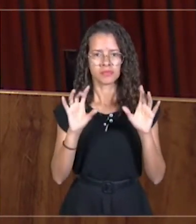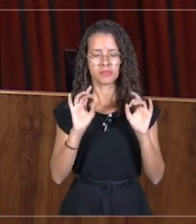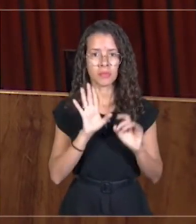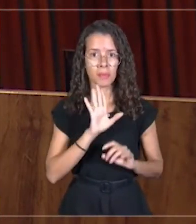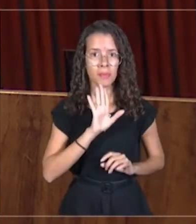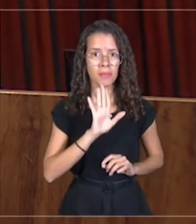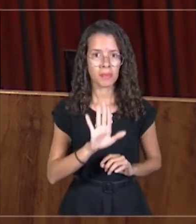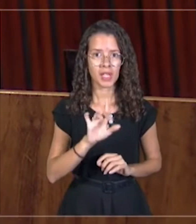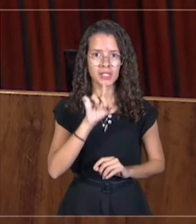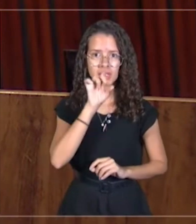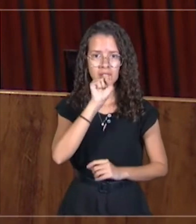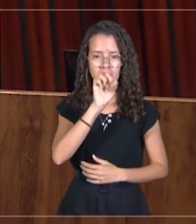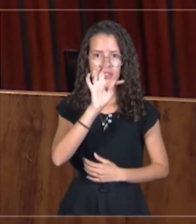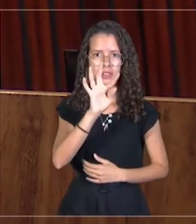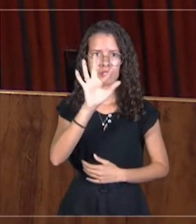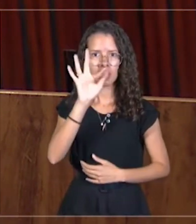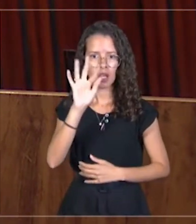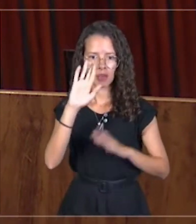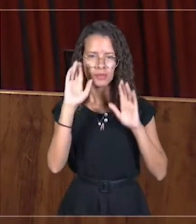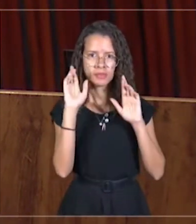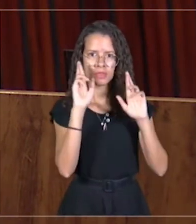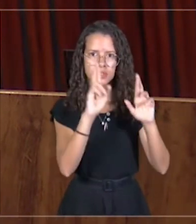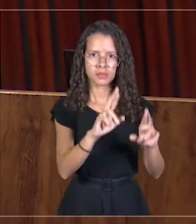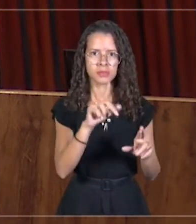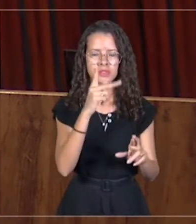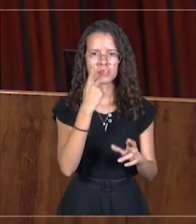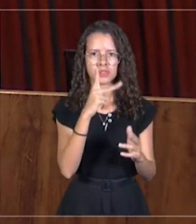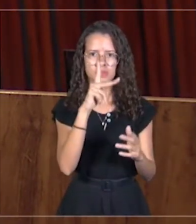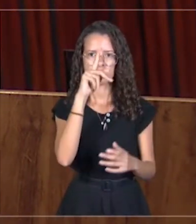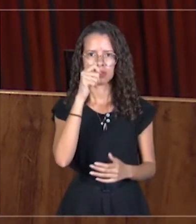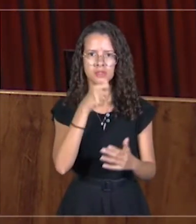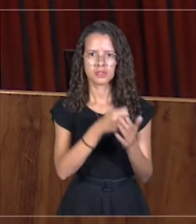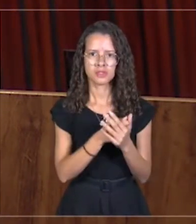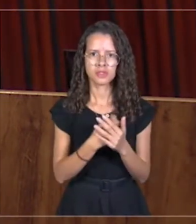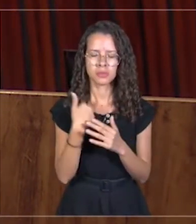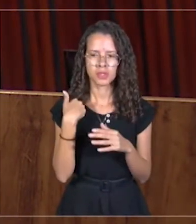julgamento anterior formulado pelo próprio Supremo Tribunal Federal, contra quem eu não posso me colocar.